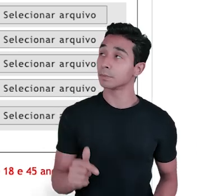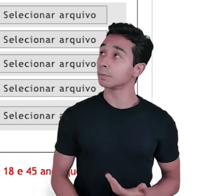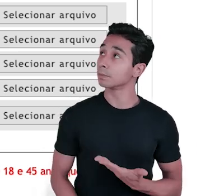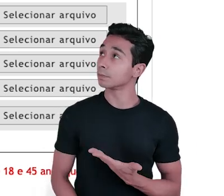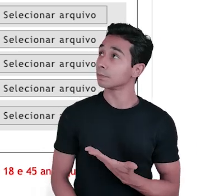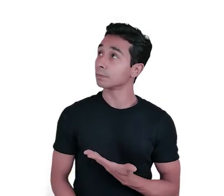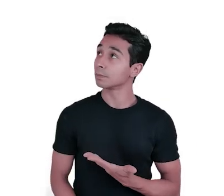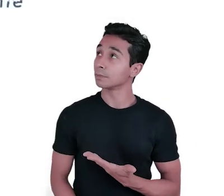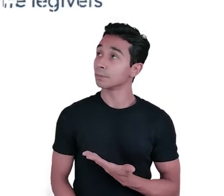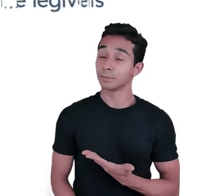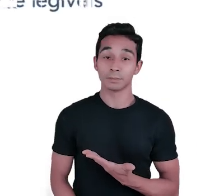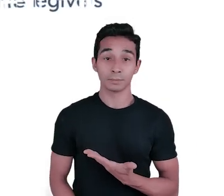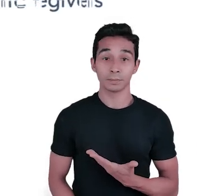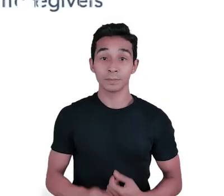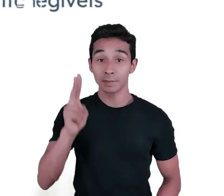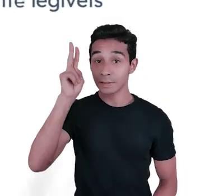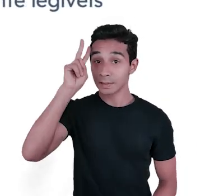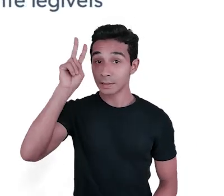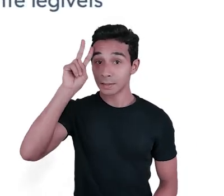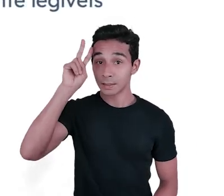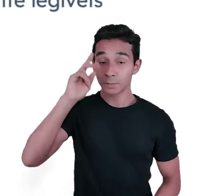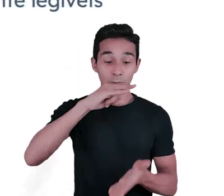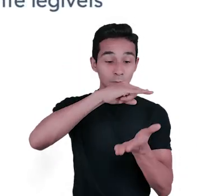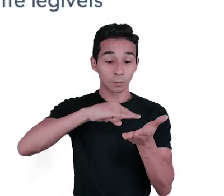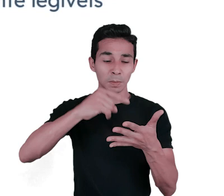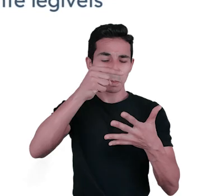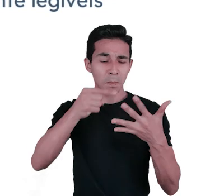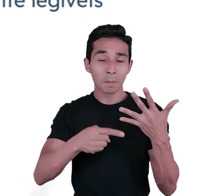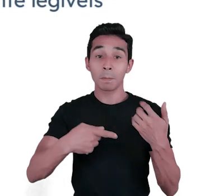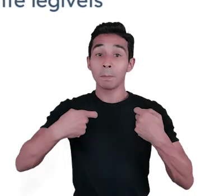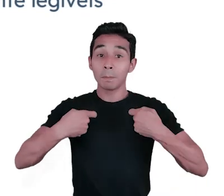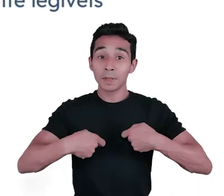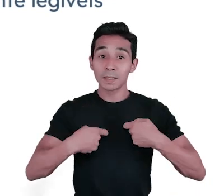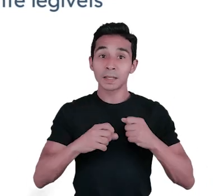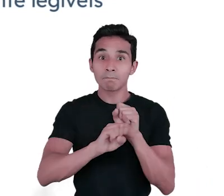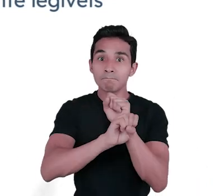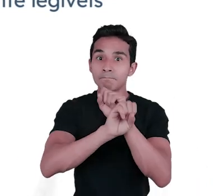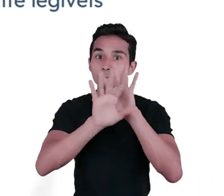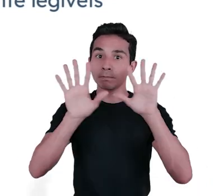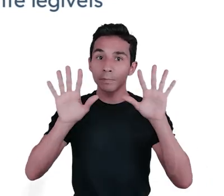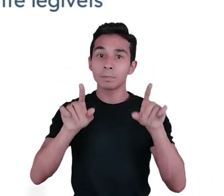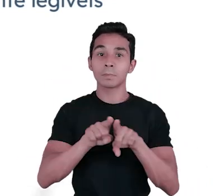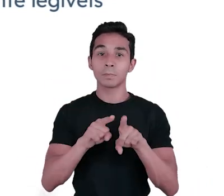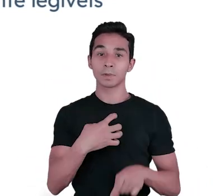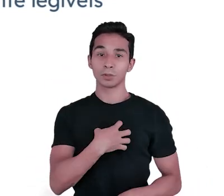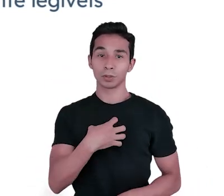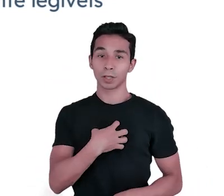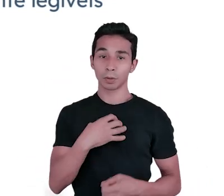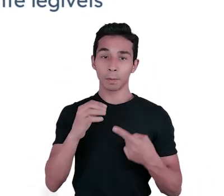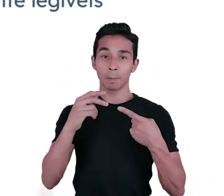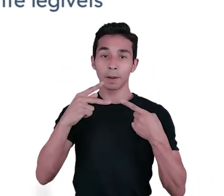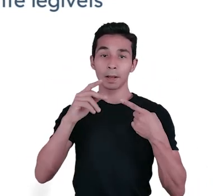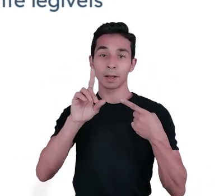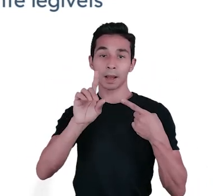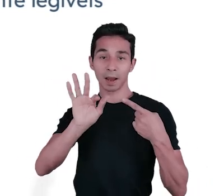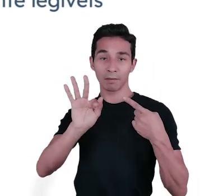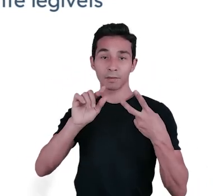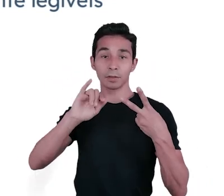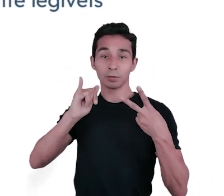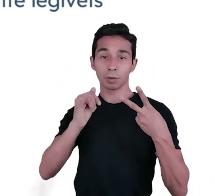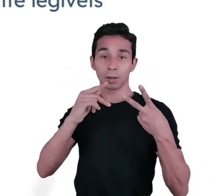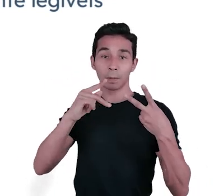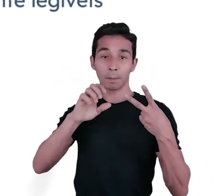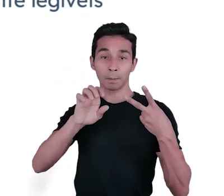Selecionar Arquivo. Lembre-se que todos os documentos deverão estar totalmente legíveis e em formato PDF, JPEG